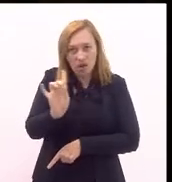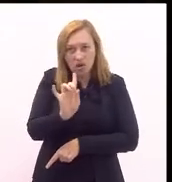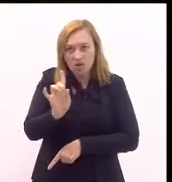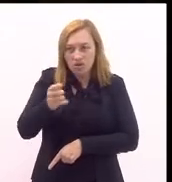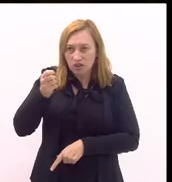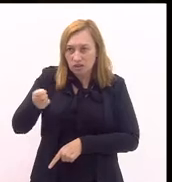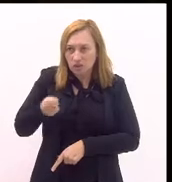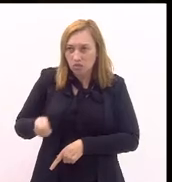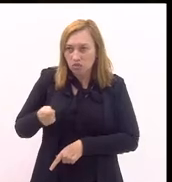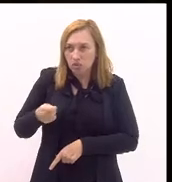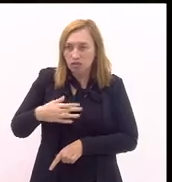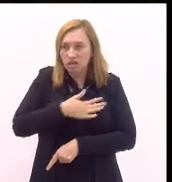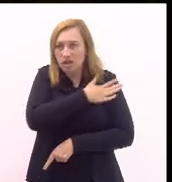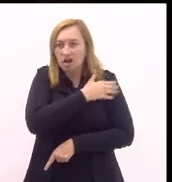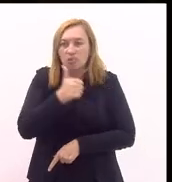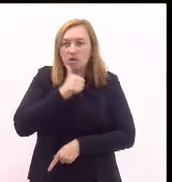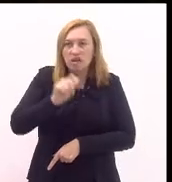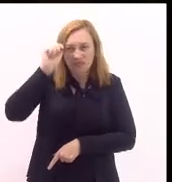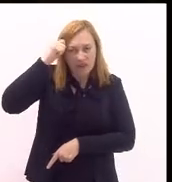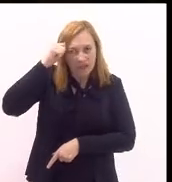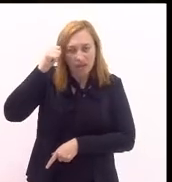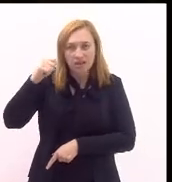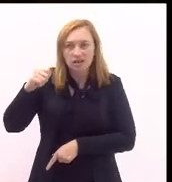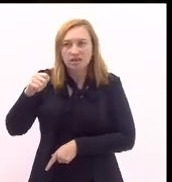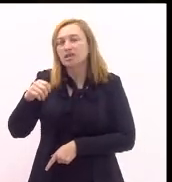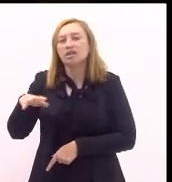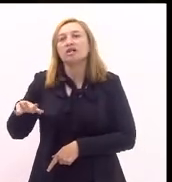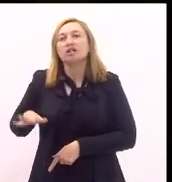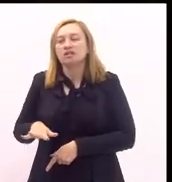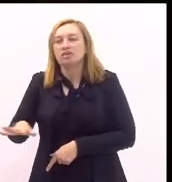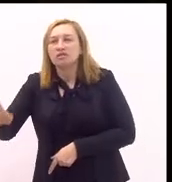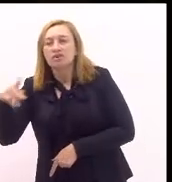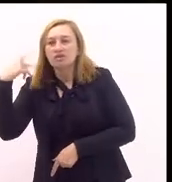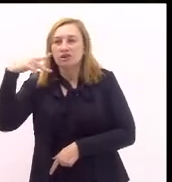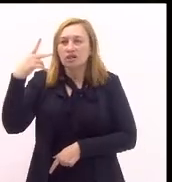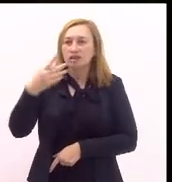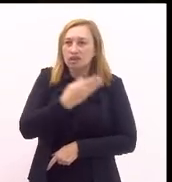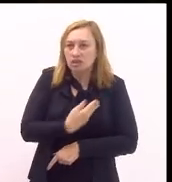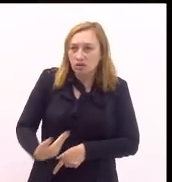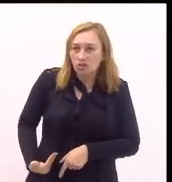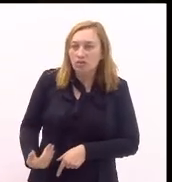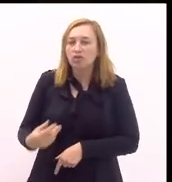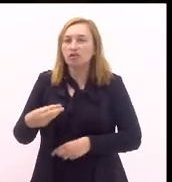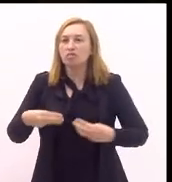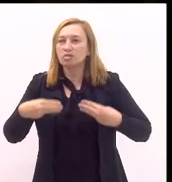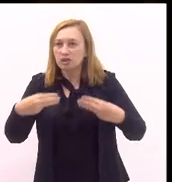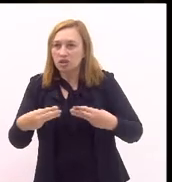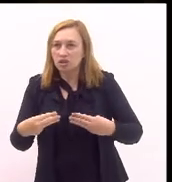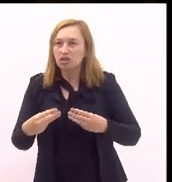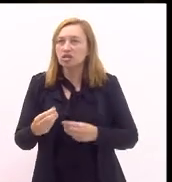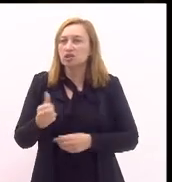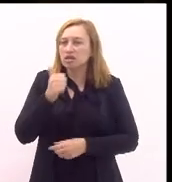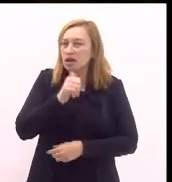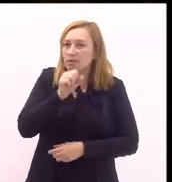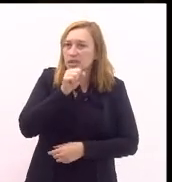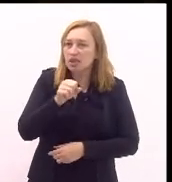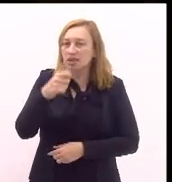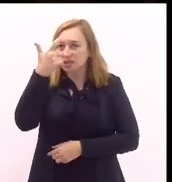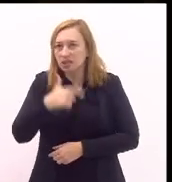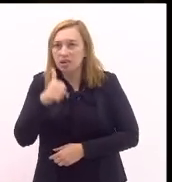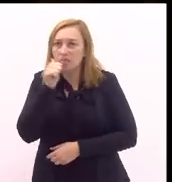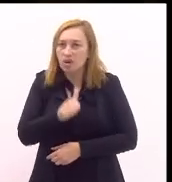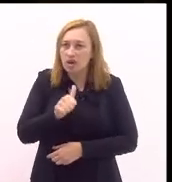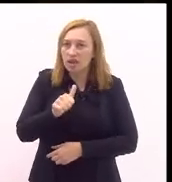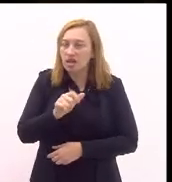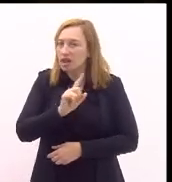ditadura militar mulher negra da favela vereadora ser governadora ser ministra ser mãe sem mulher